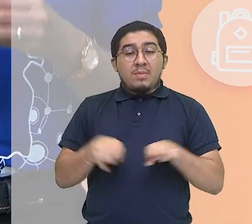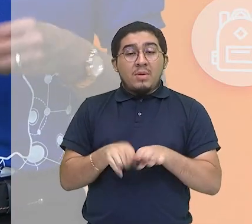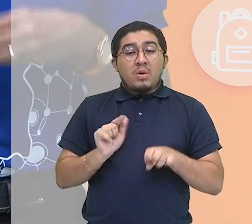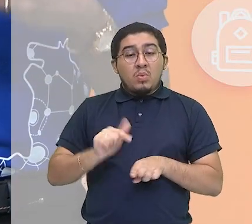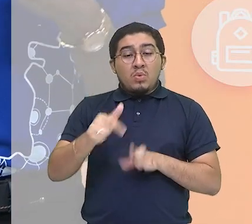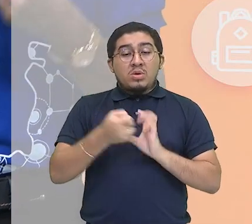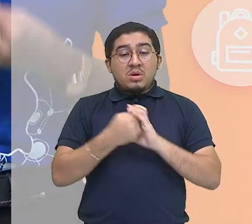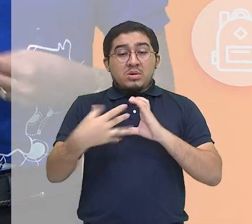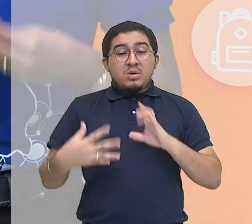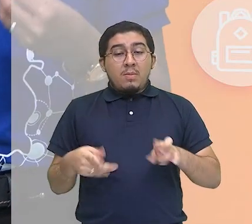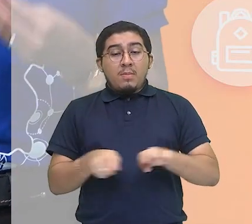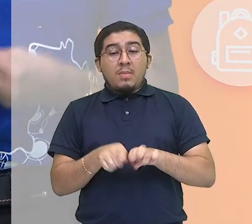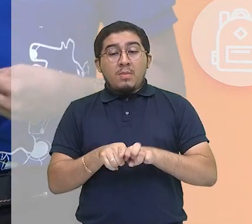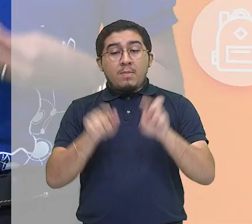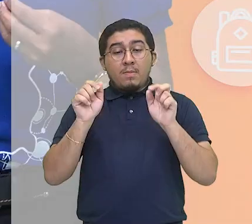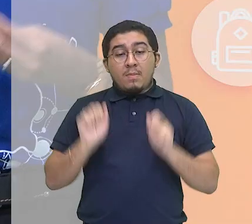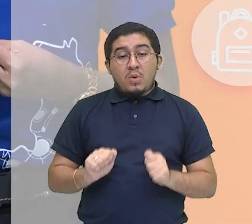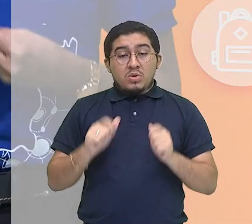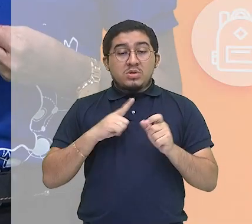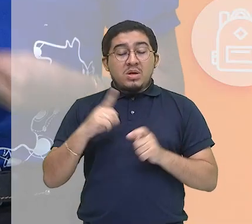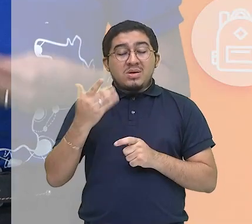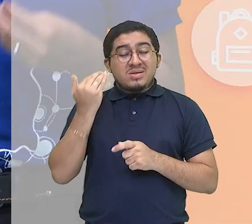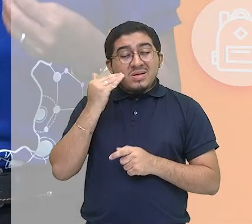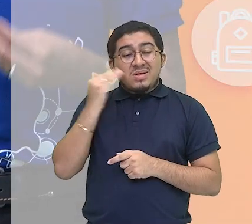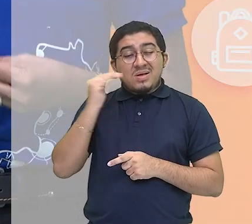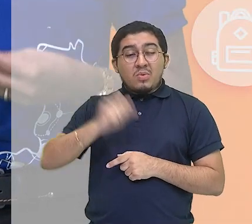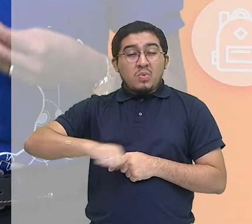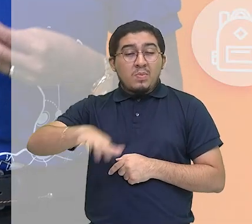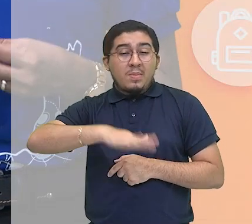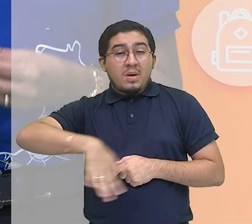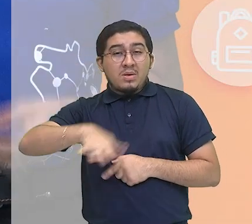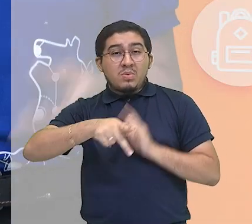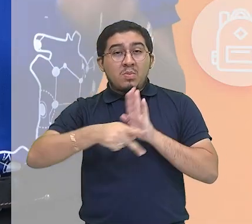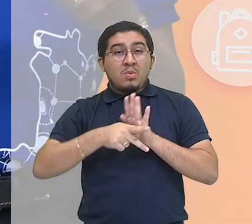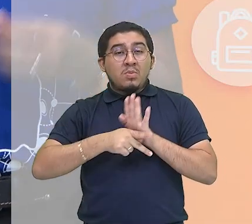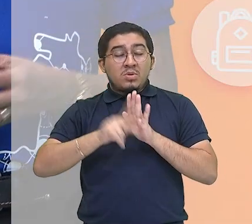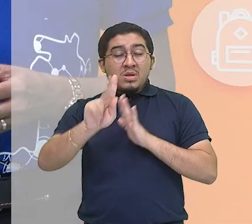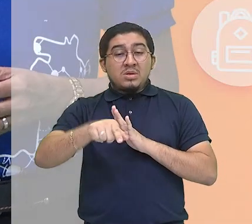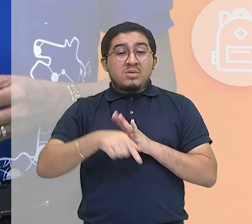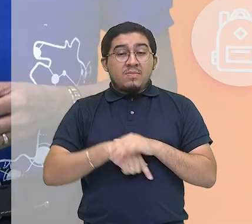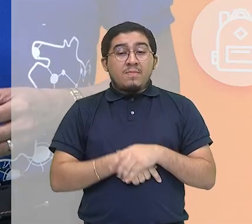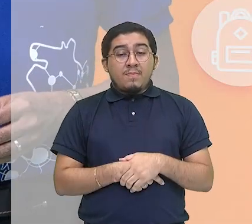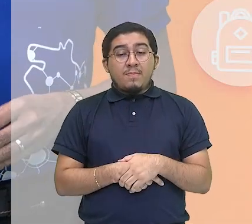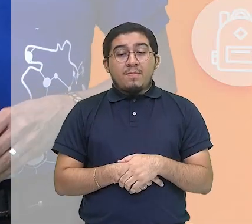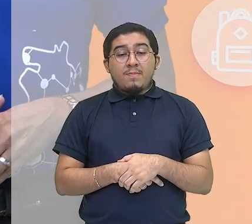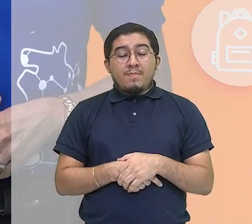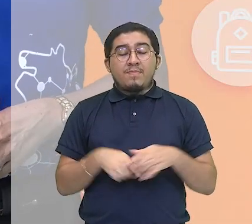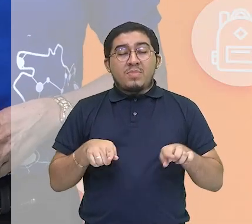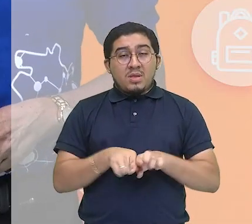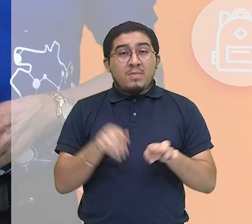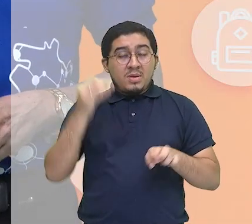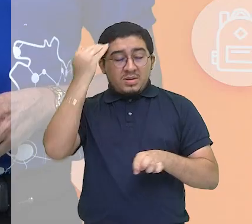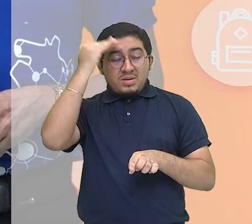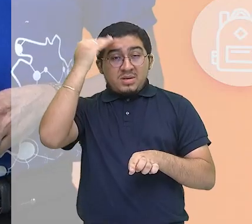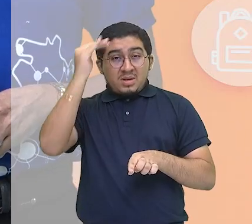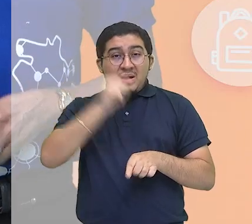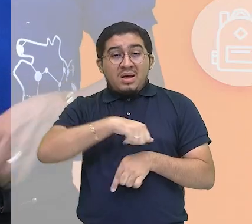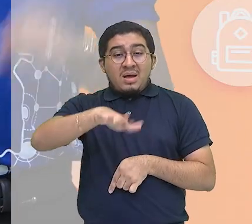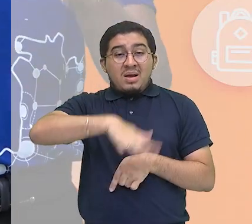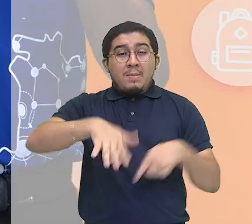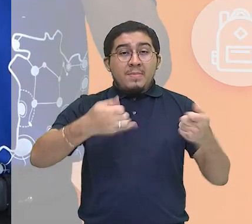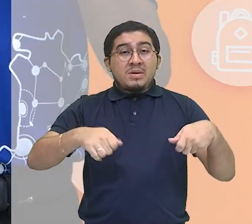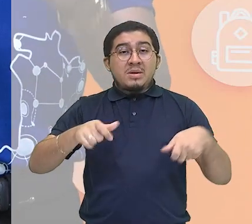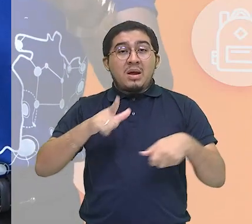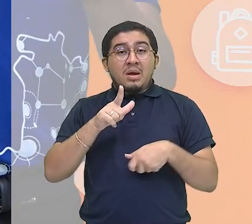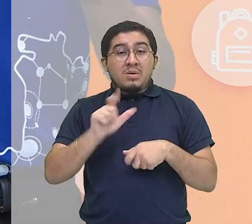outro fator que se pode identificar a partir de índices sociais, bem como identificar áreas que